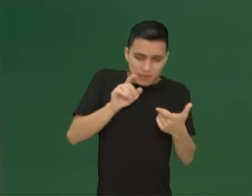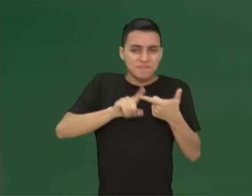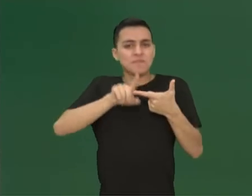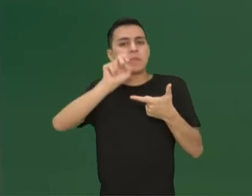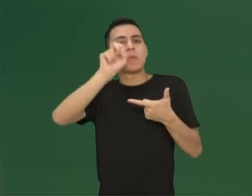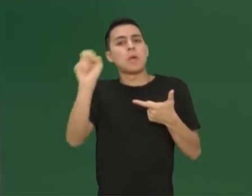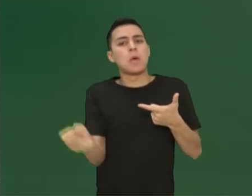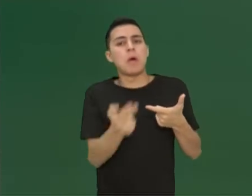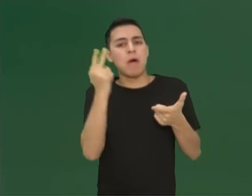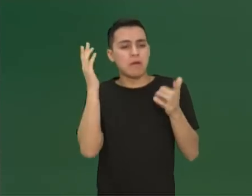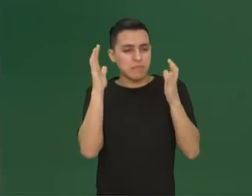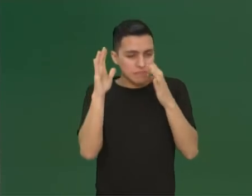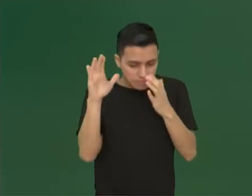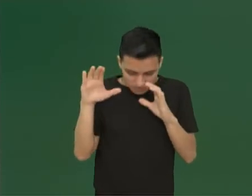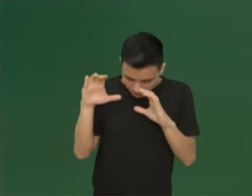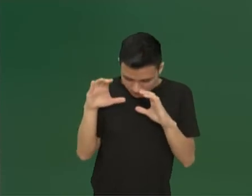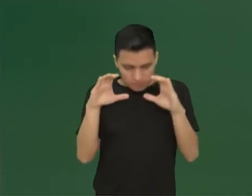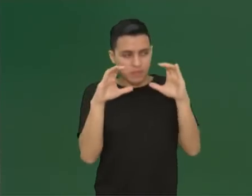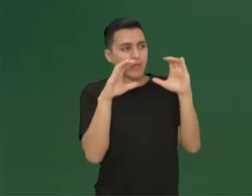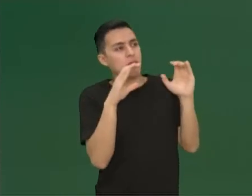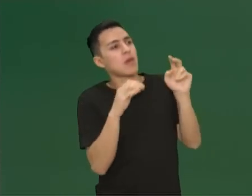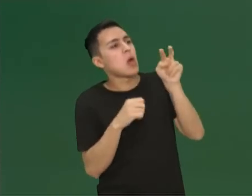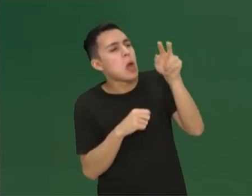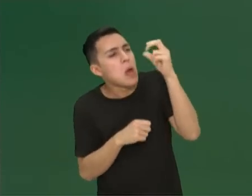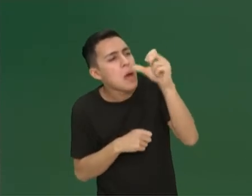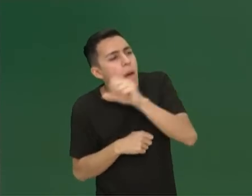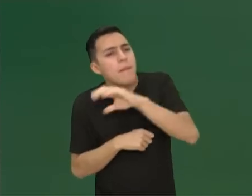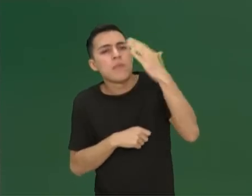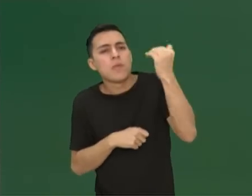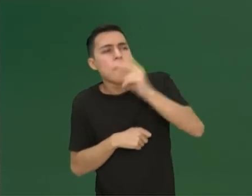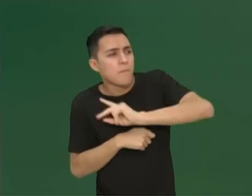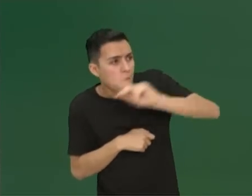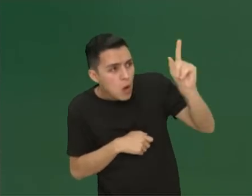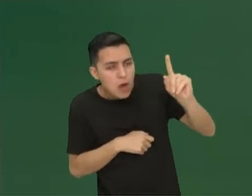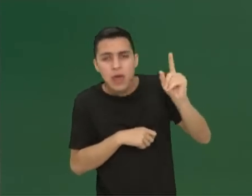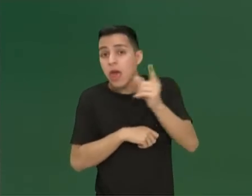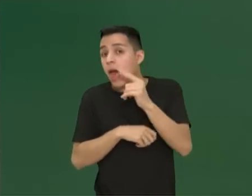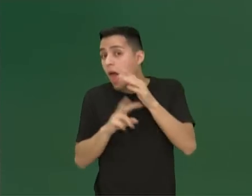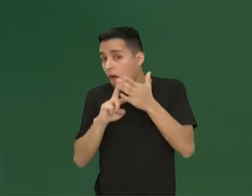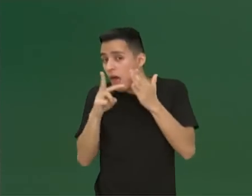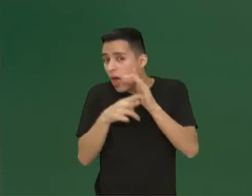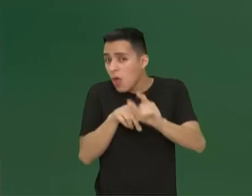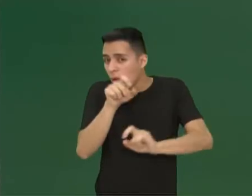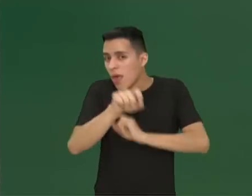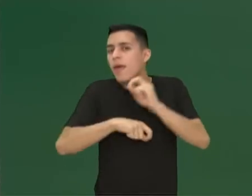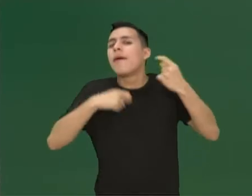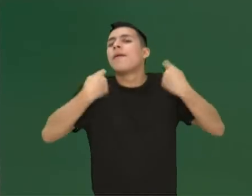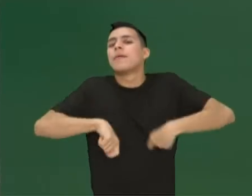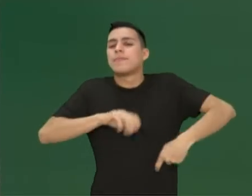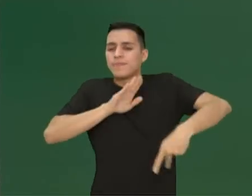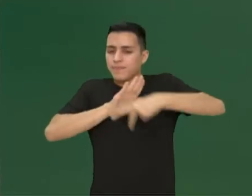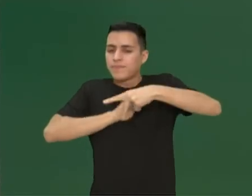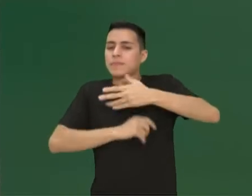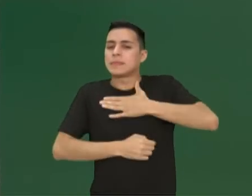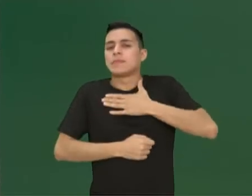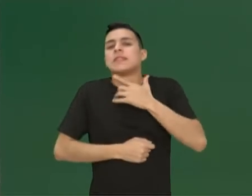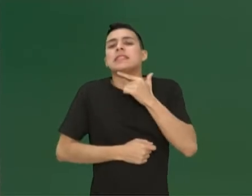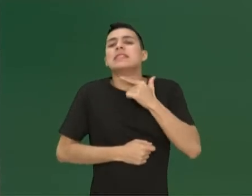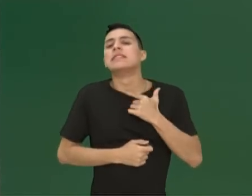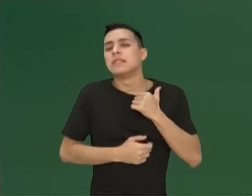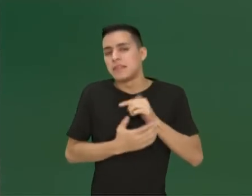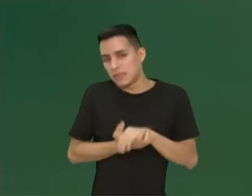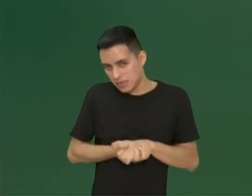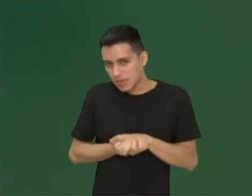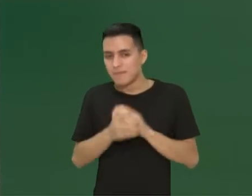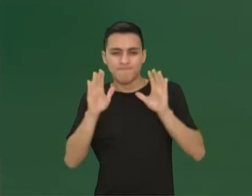ao mexer o pescoço para olhar a mãe que me chamou para ir embora, é uma ação que depende da minha